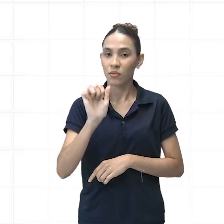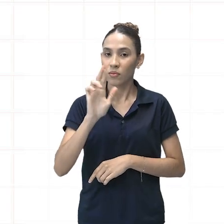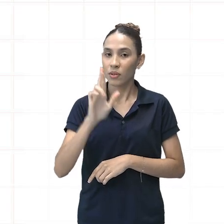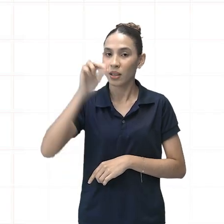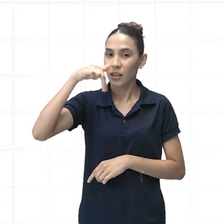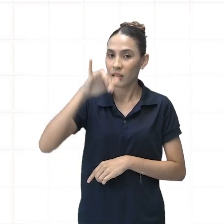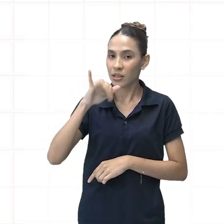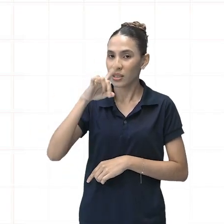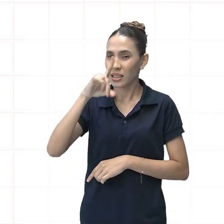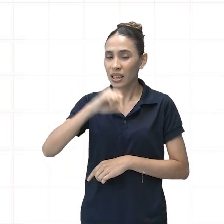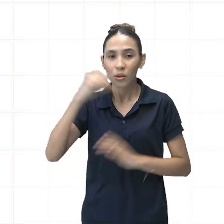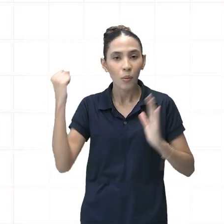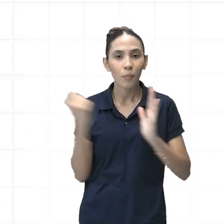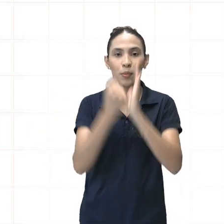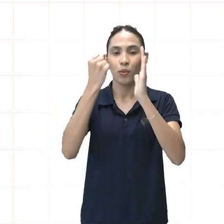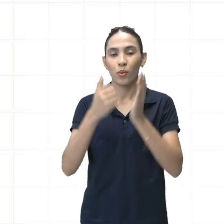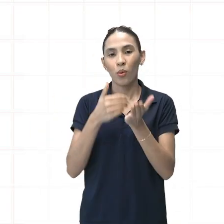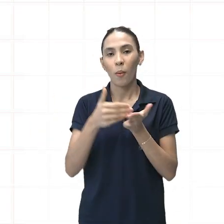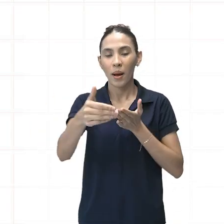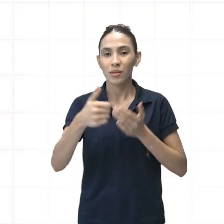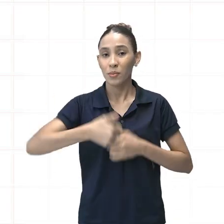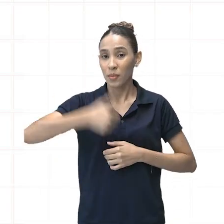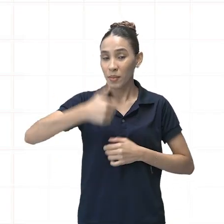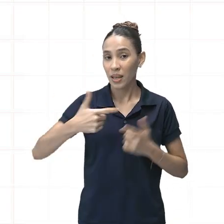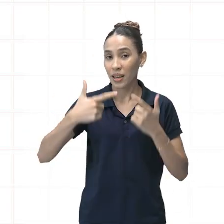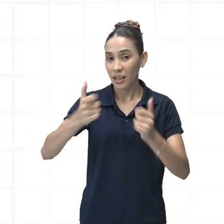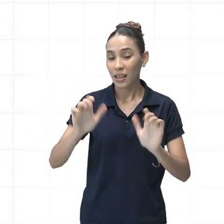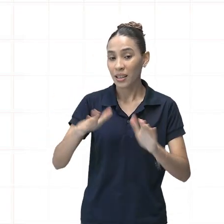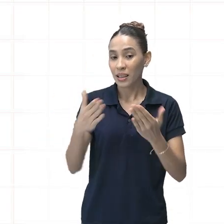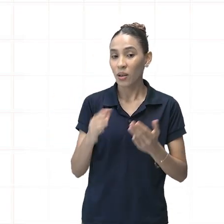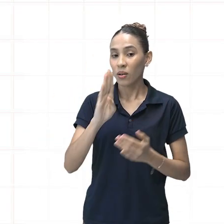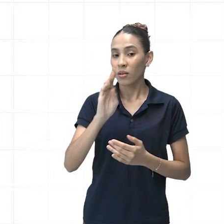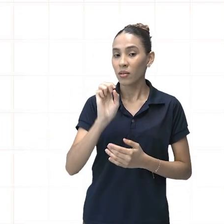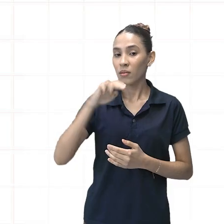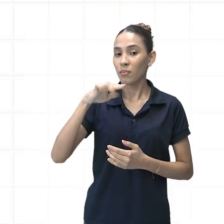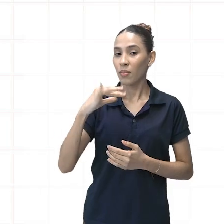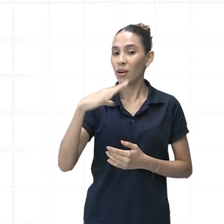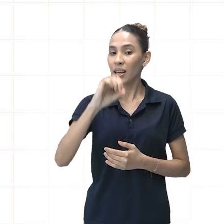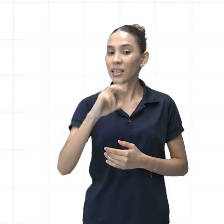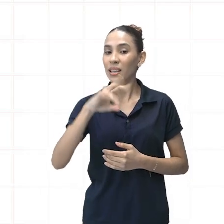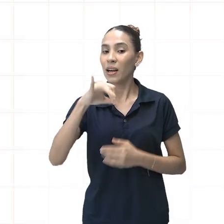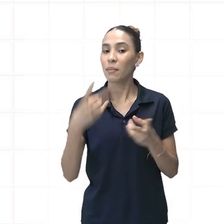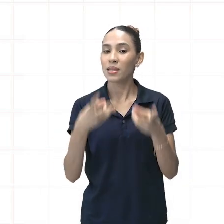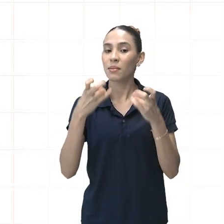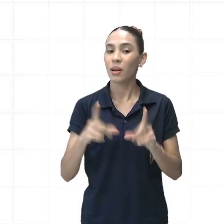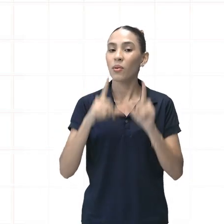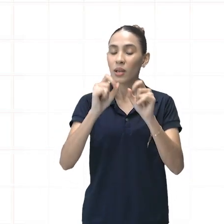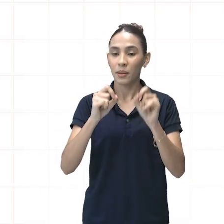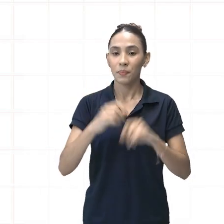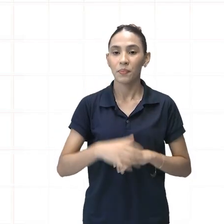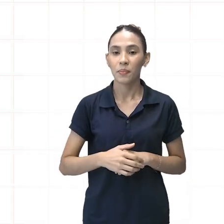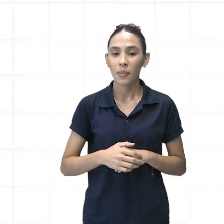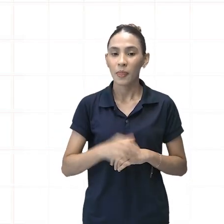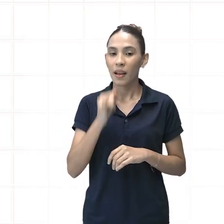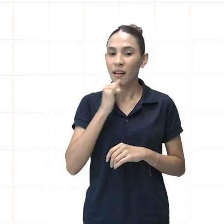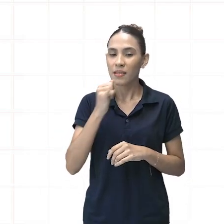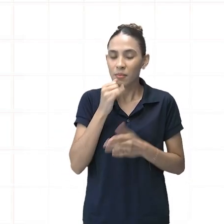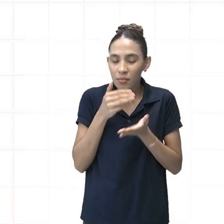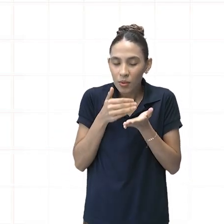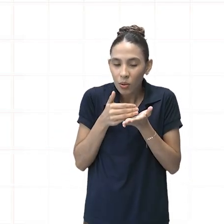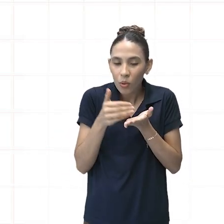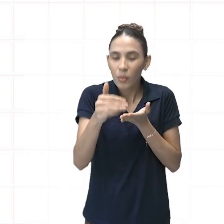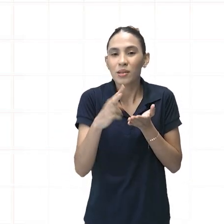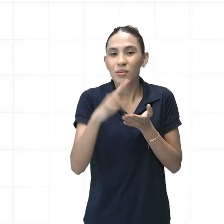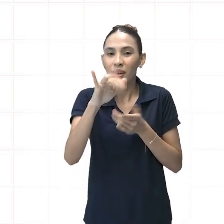ser o estopim para a Primeira Guerra. Então, na questão balcânica, nós vamos observar esse pingo d'água que